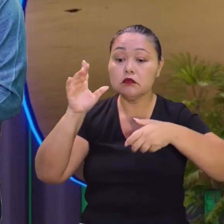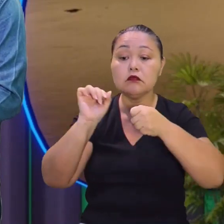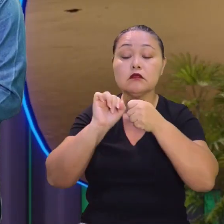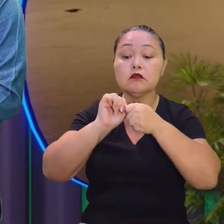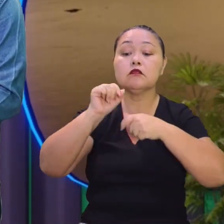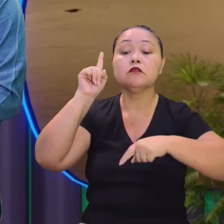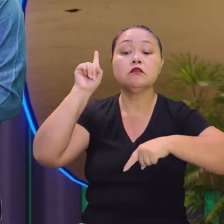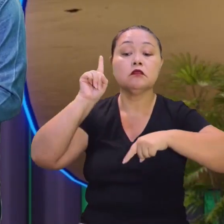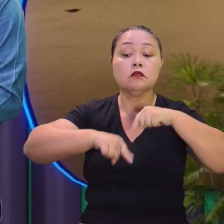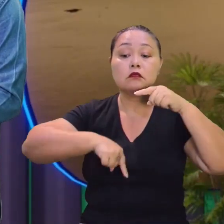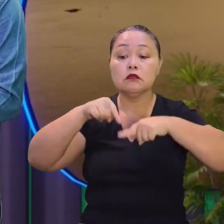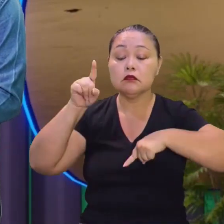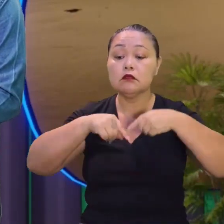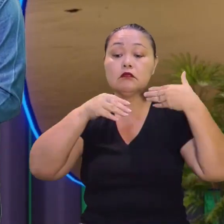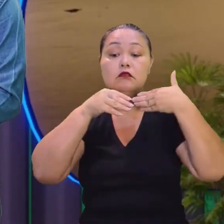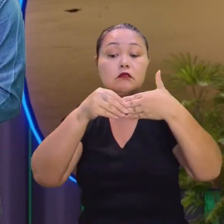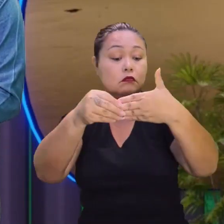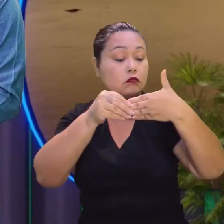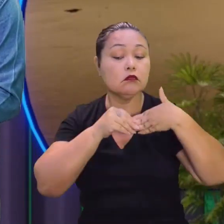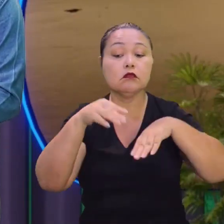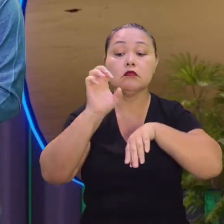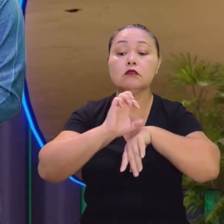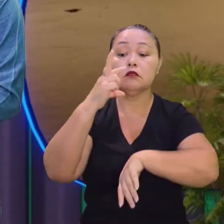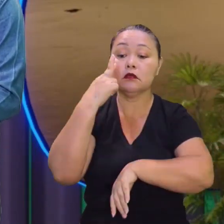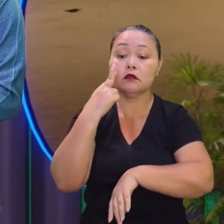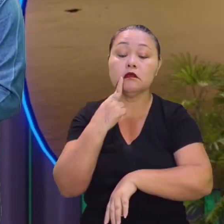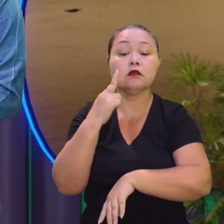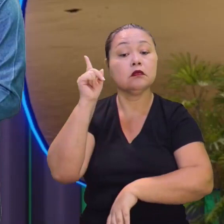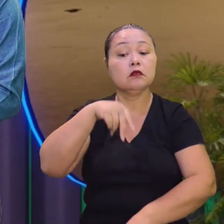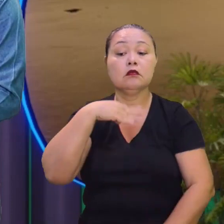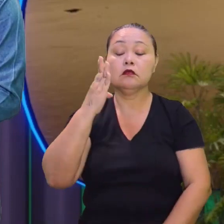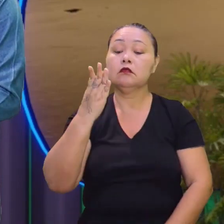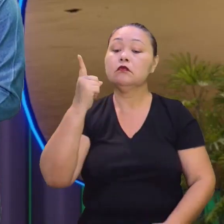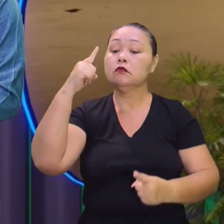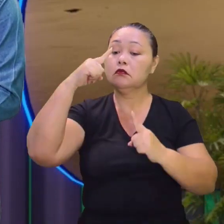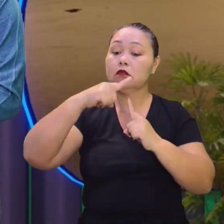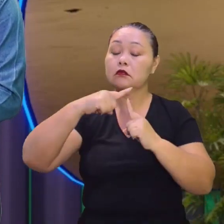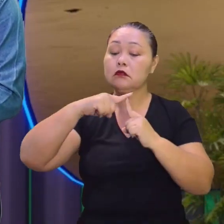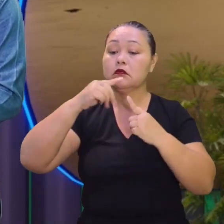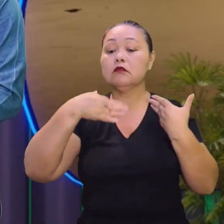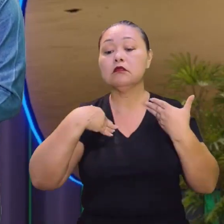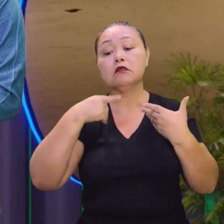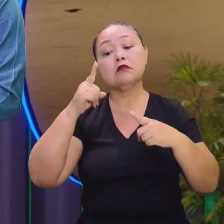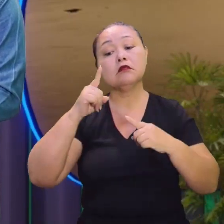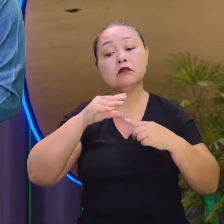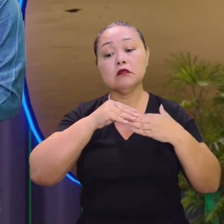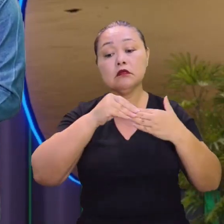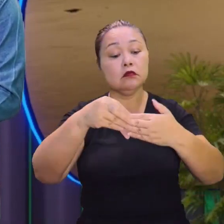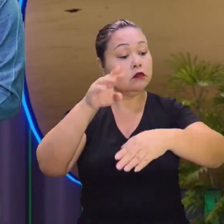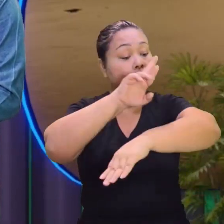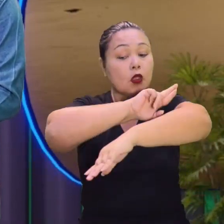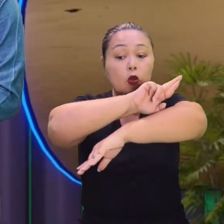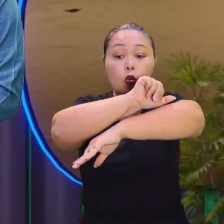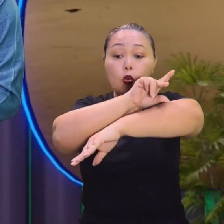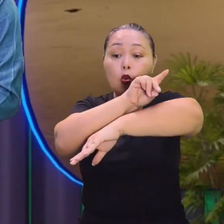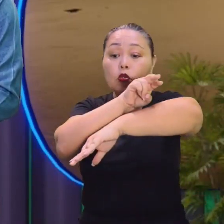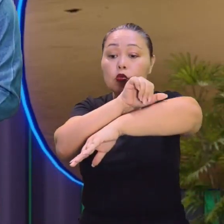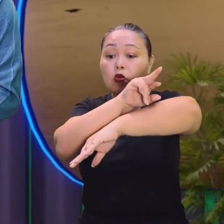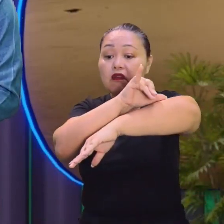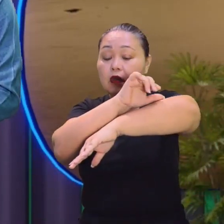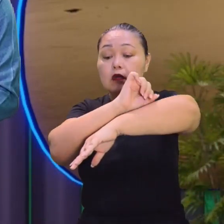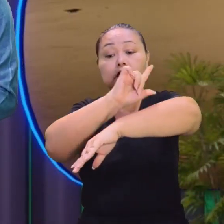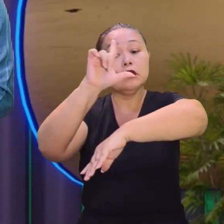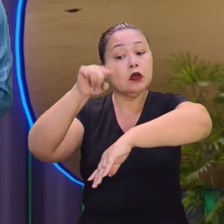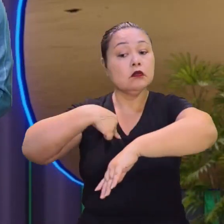aqui também em Rondônia é o nosso principal tipo de transporte. E quando a gente fala de